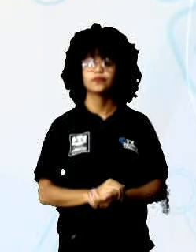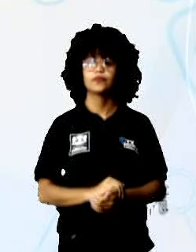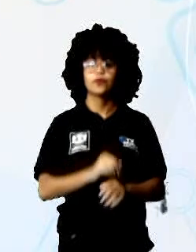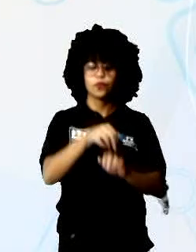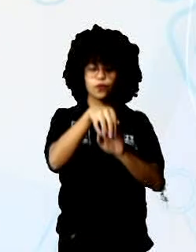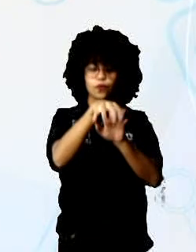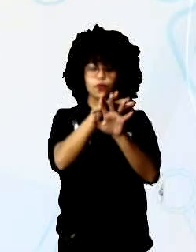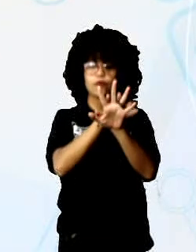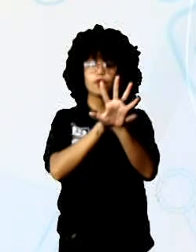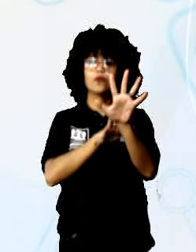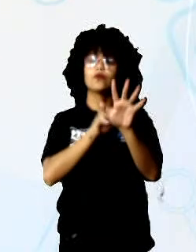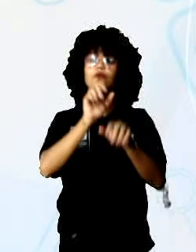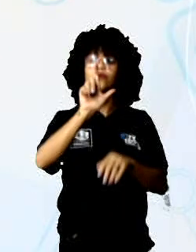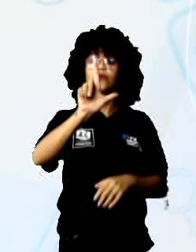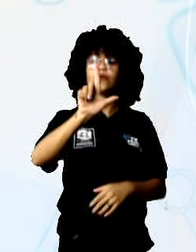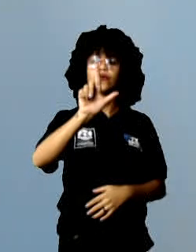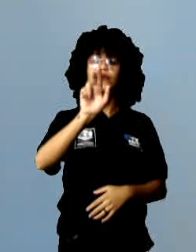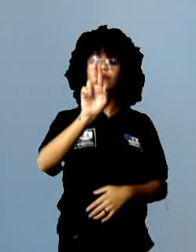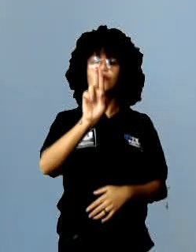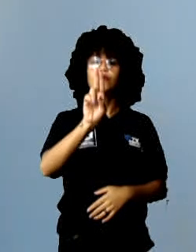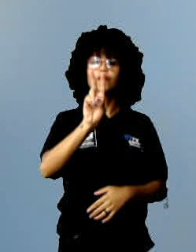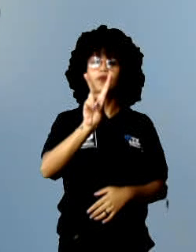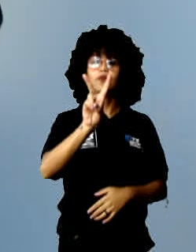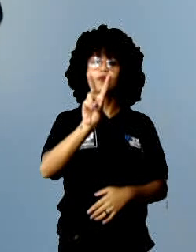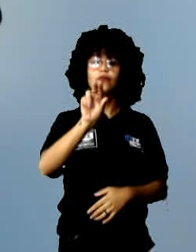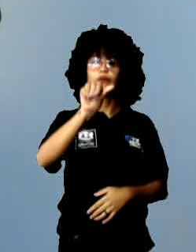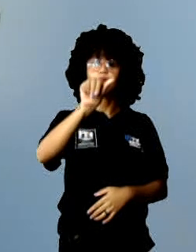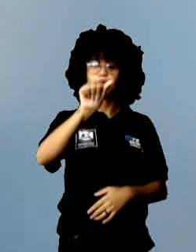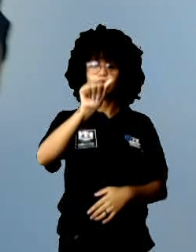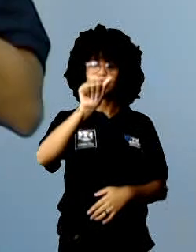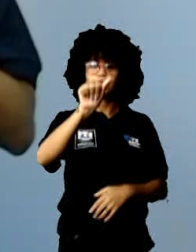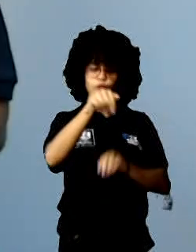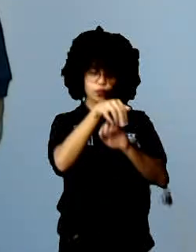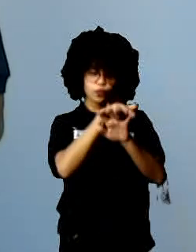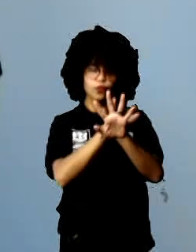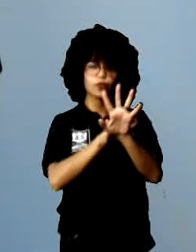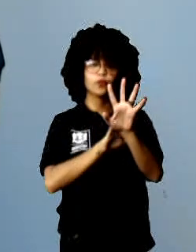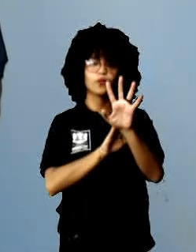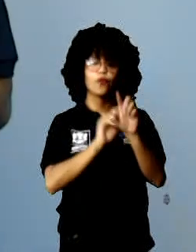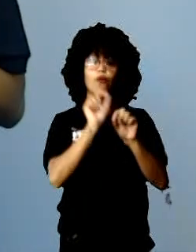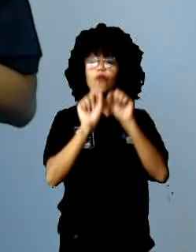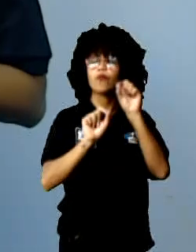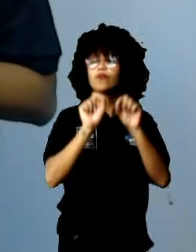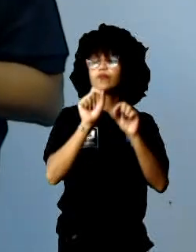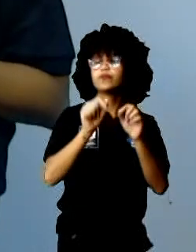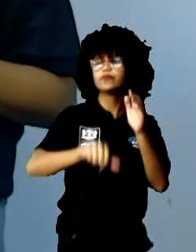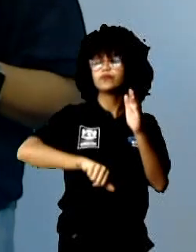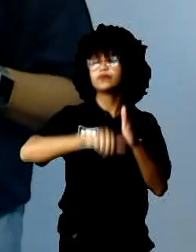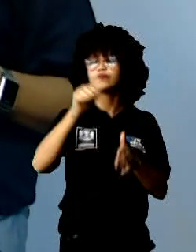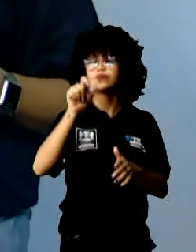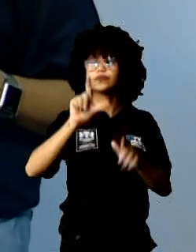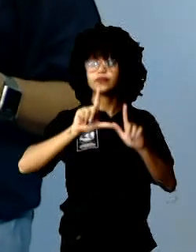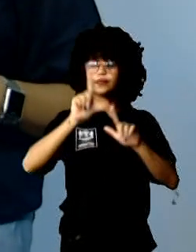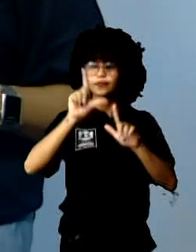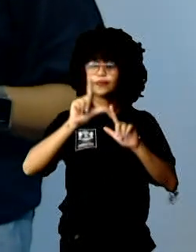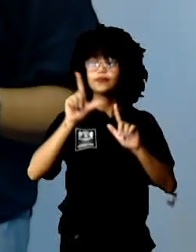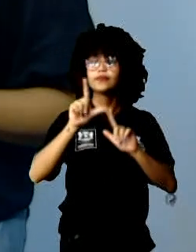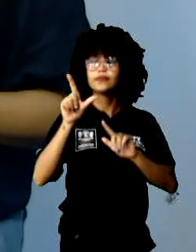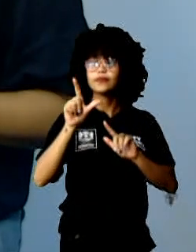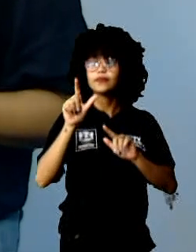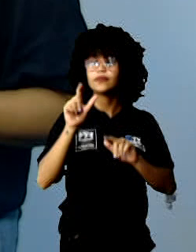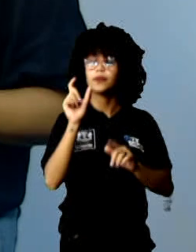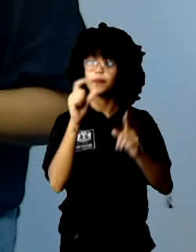a luva aquela que a gente coloca nas mãos luva qual é a primeira letrinha